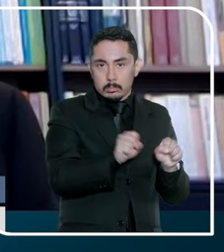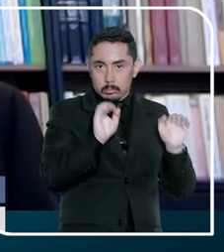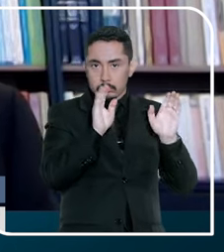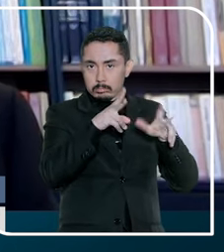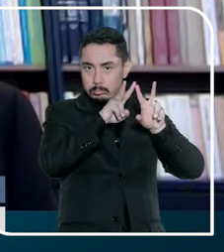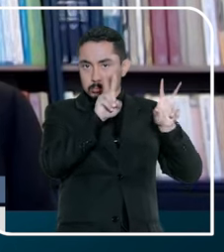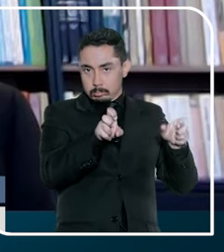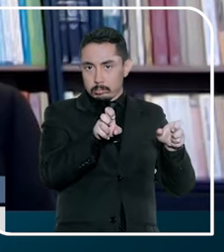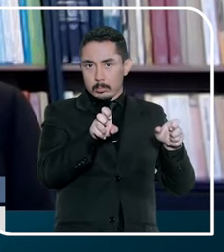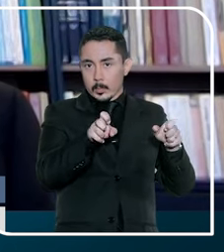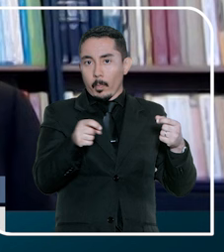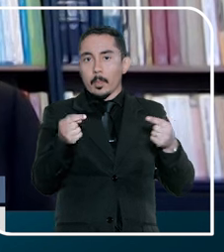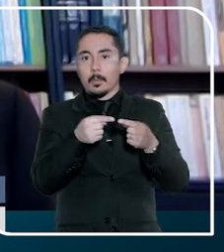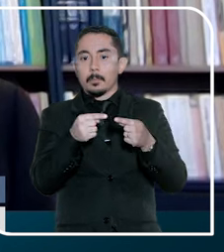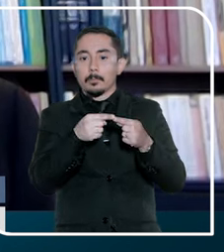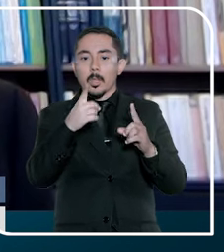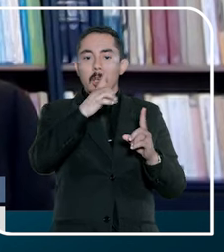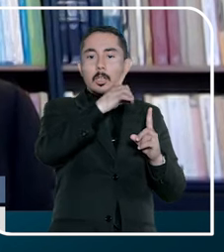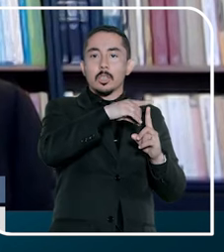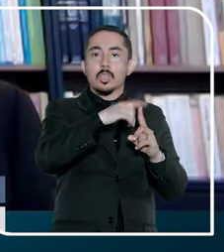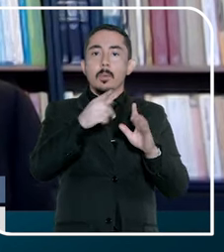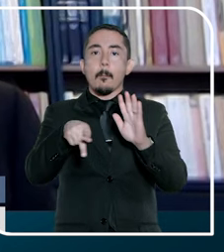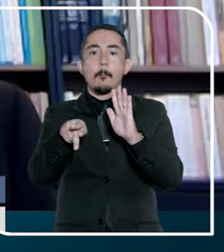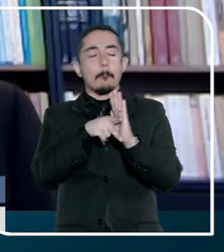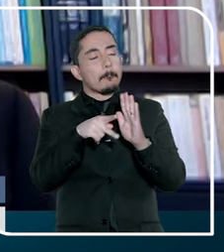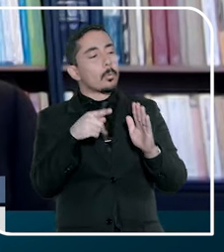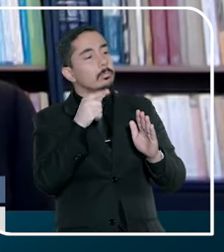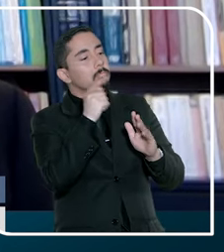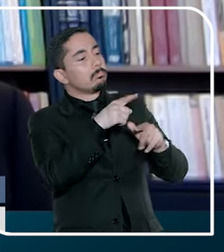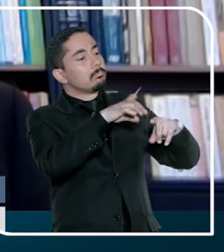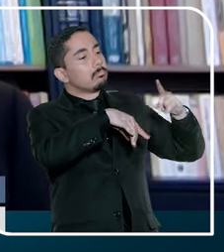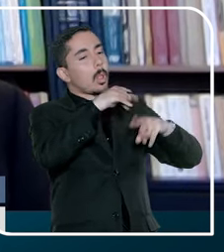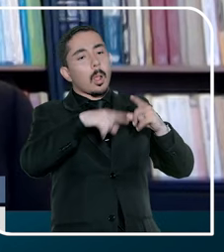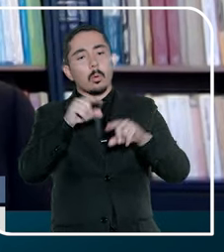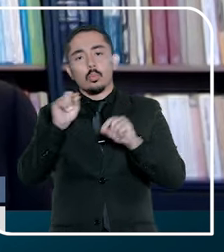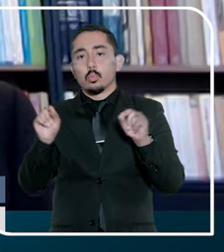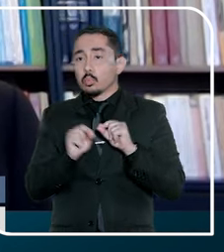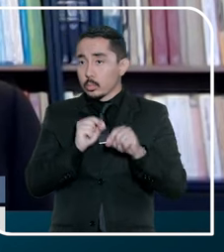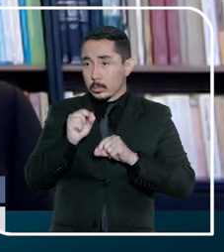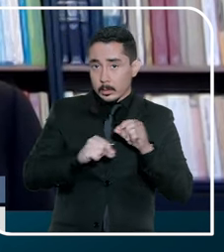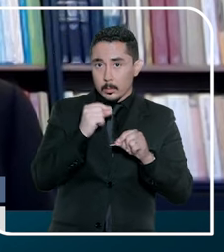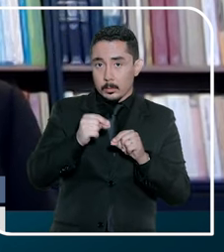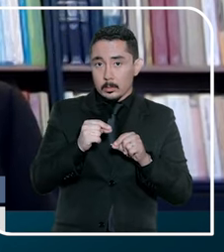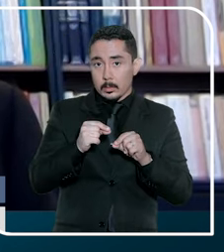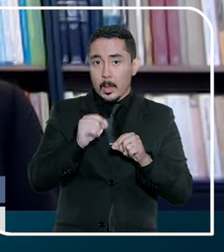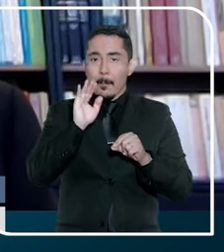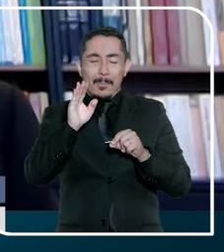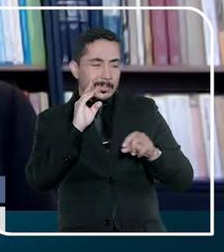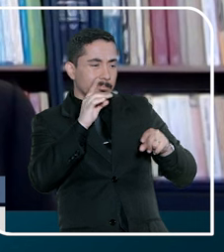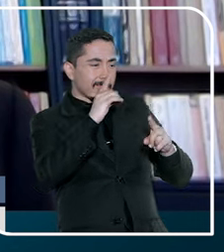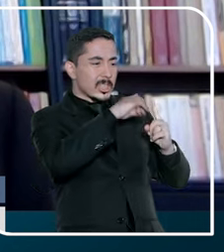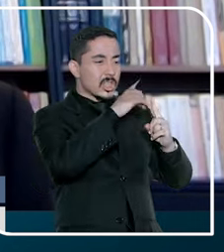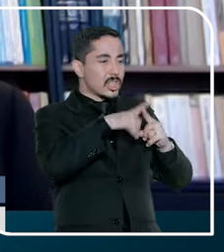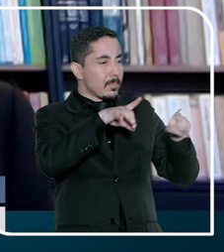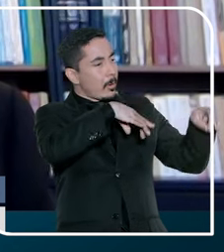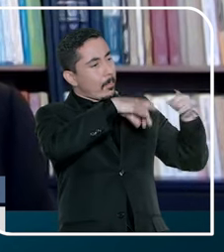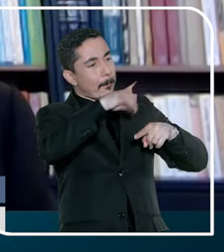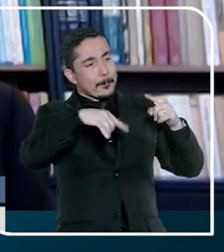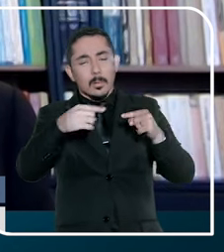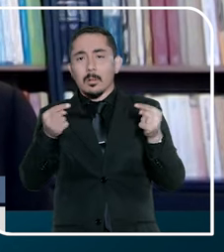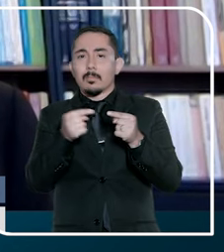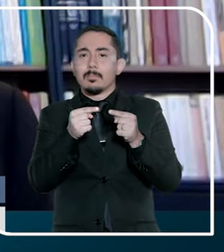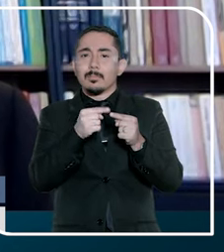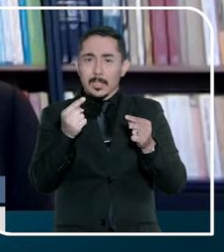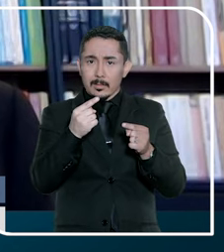a tipicidade material O problema é que a tipicidade material não é uma categoria suficiente para abranger